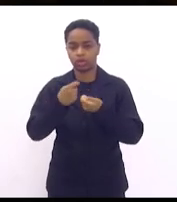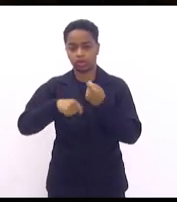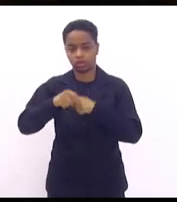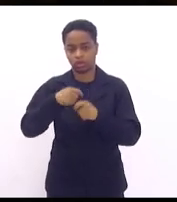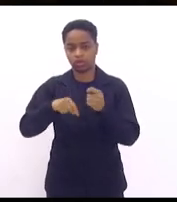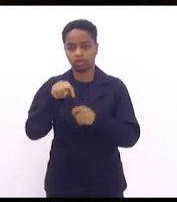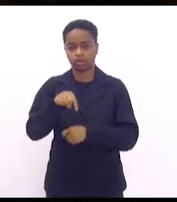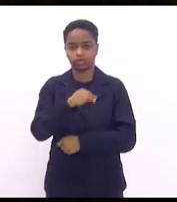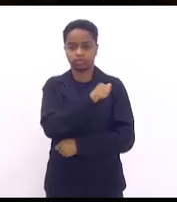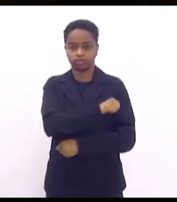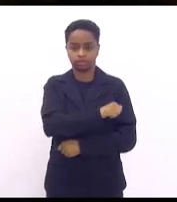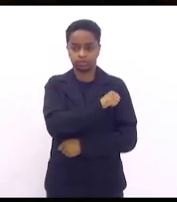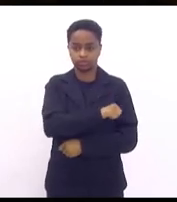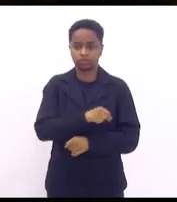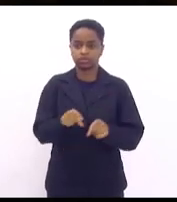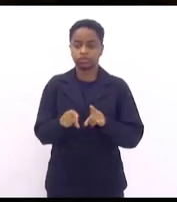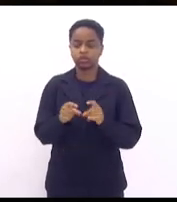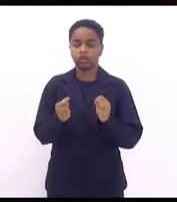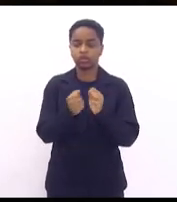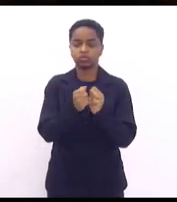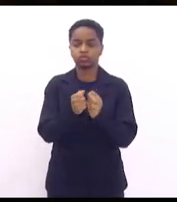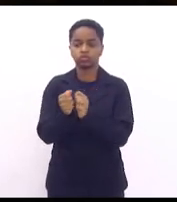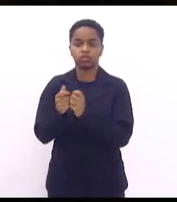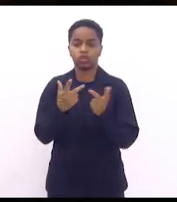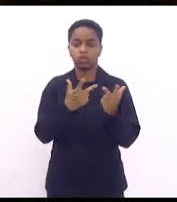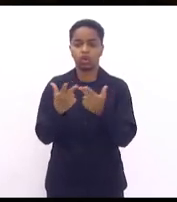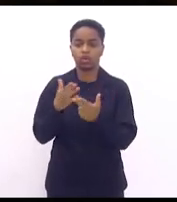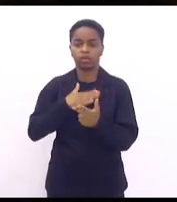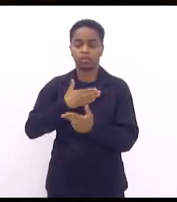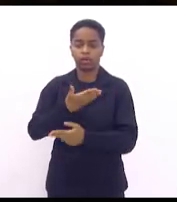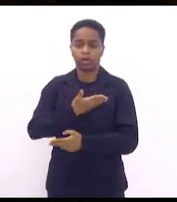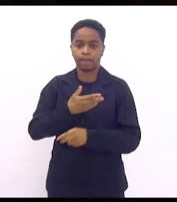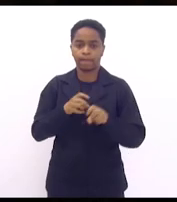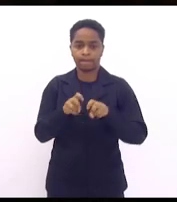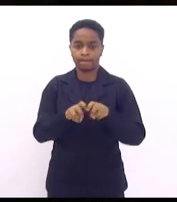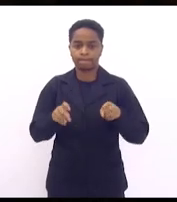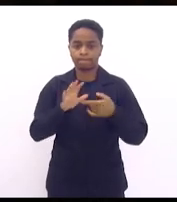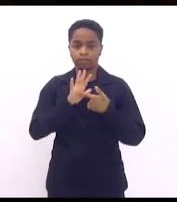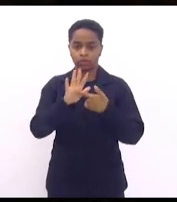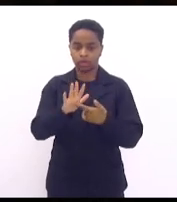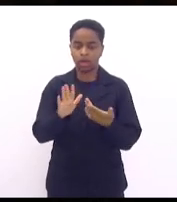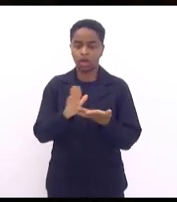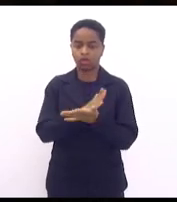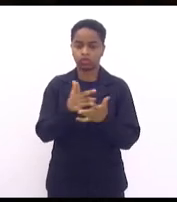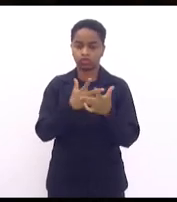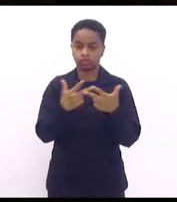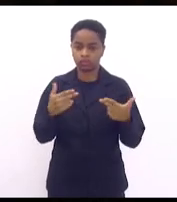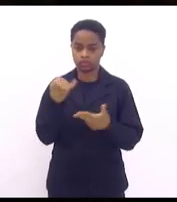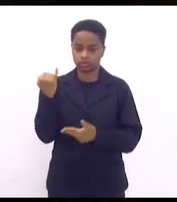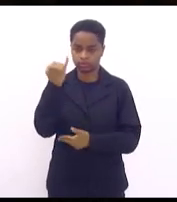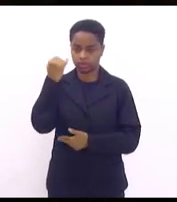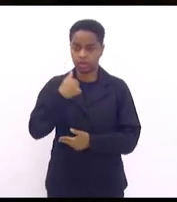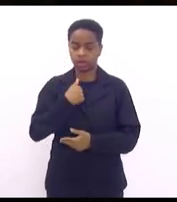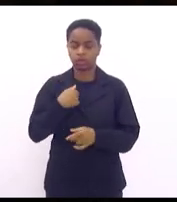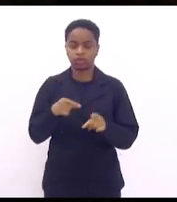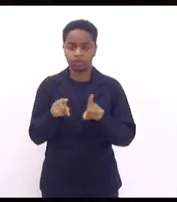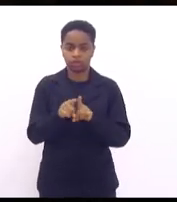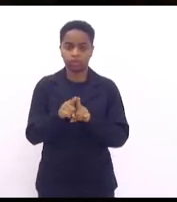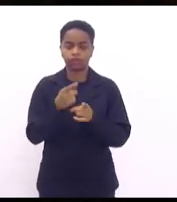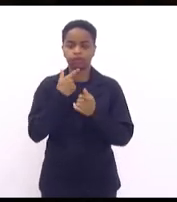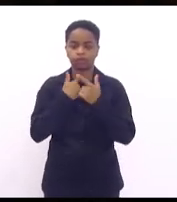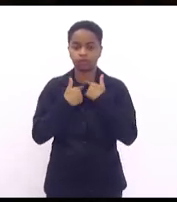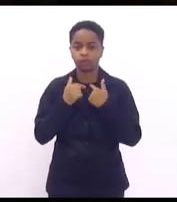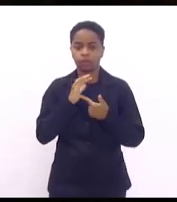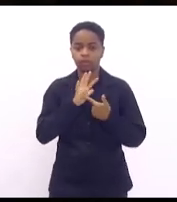Janeiro, assim como os meus colegas de bancada apontaram algumas questões importantes, eu quero também